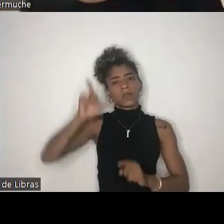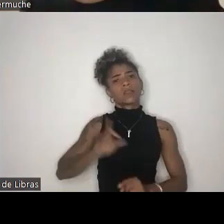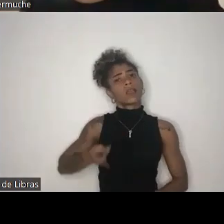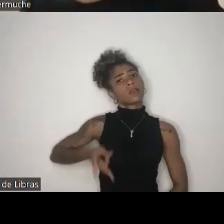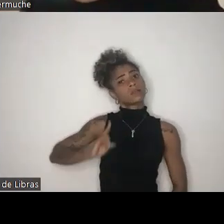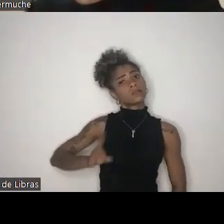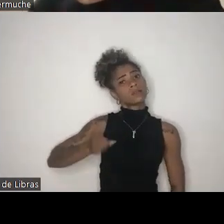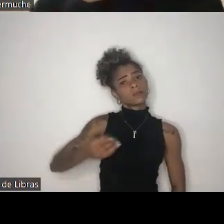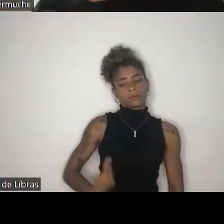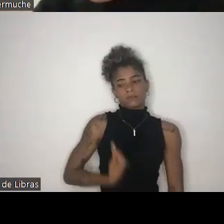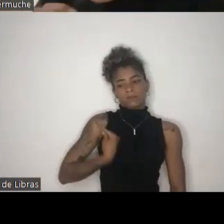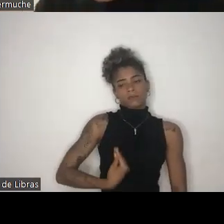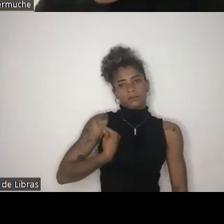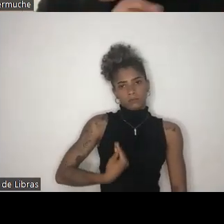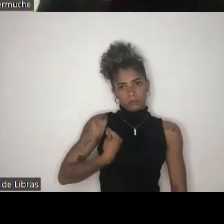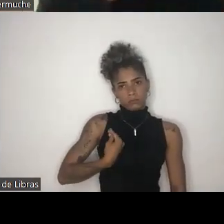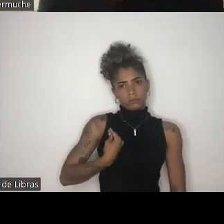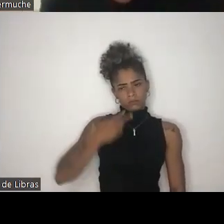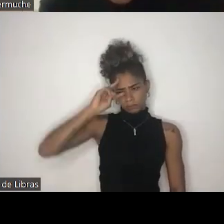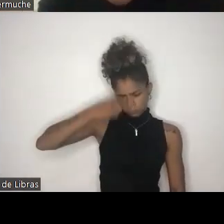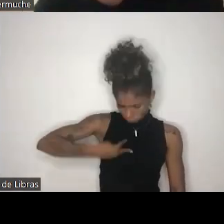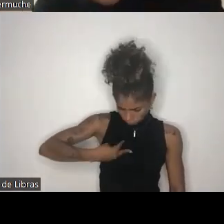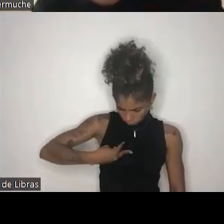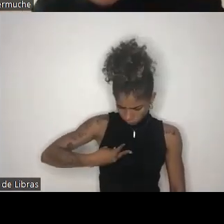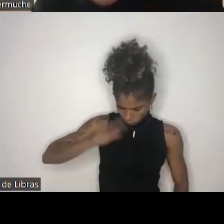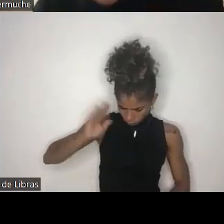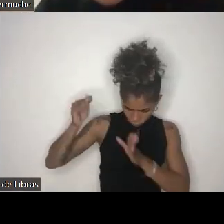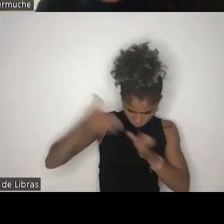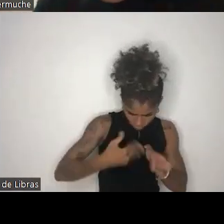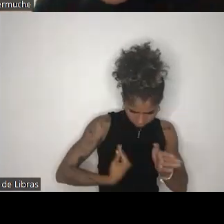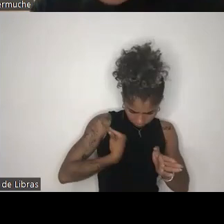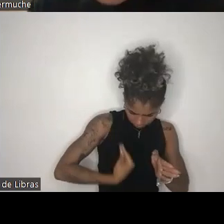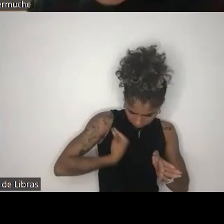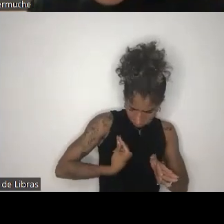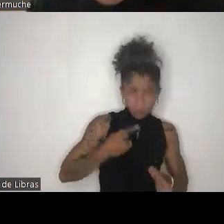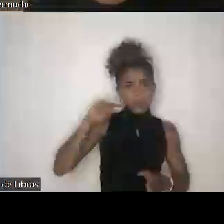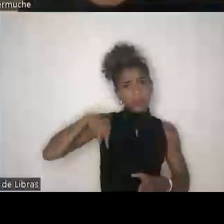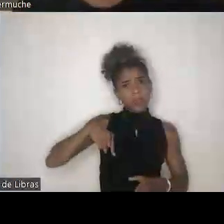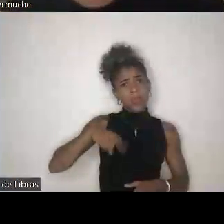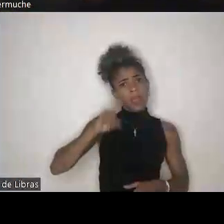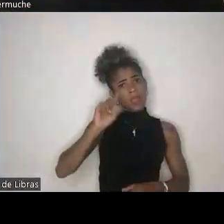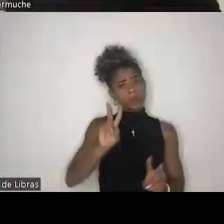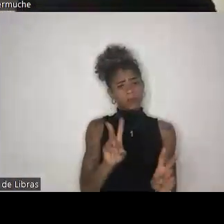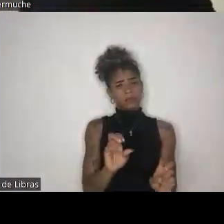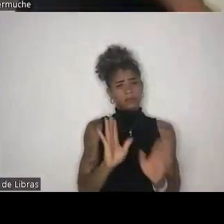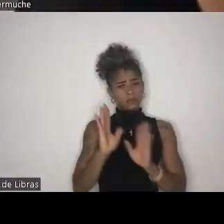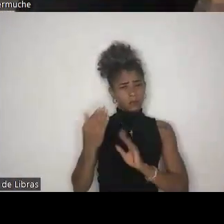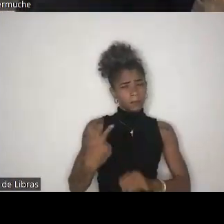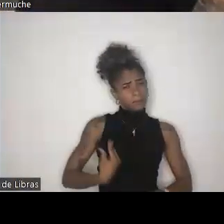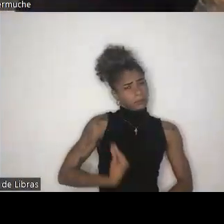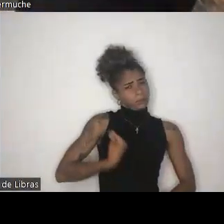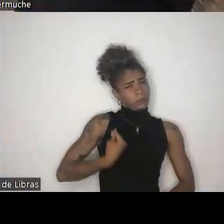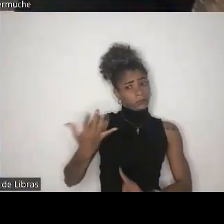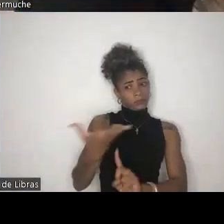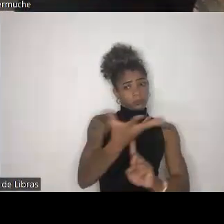existencial e eu foquei muito nessa questão existencial e essa questão existencial dentro da arte ela